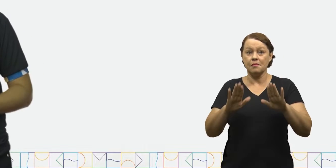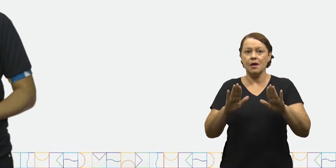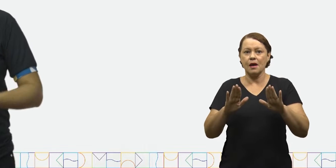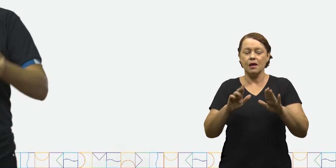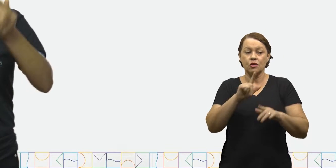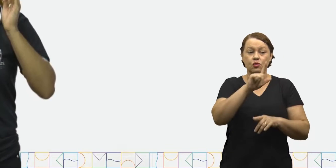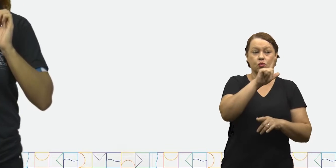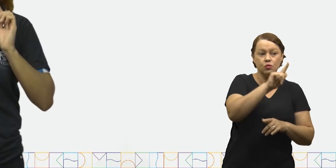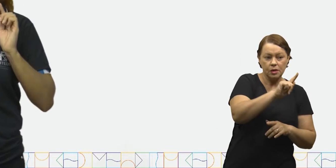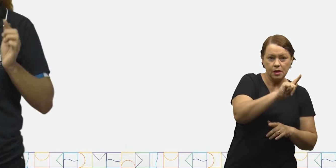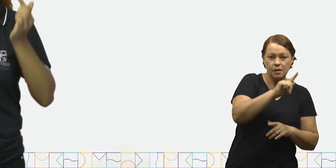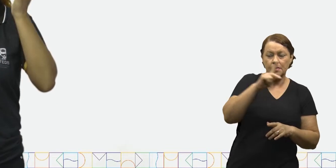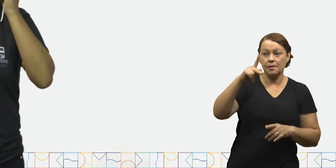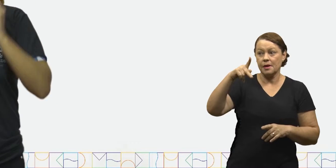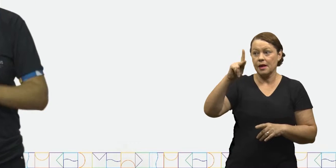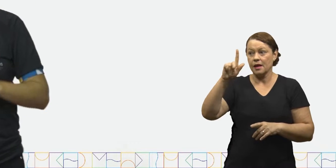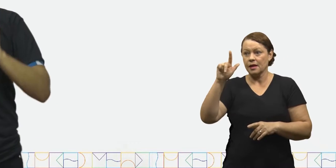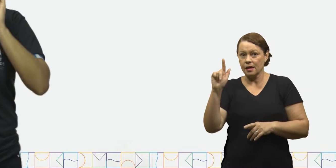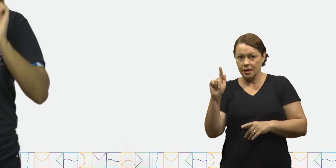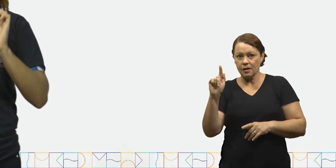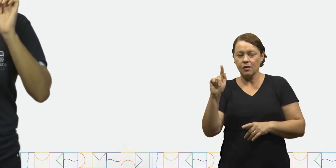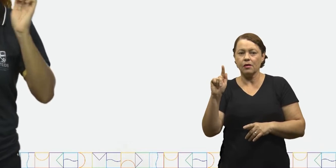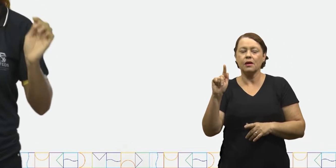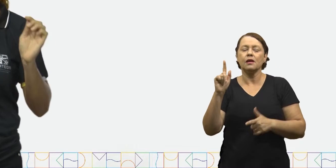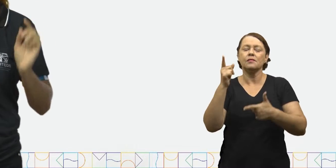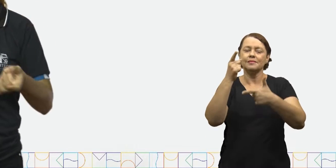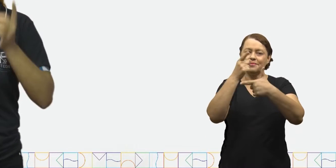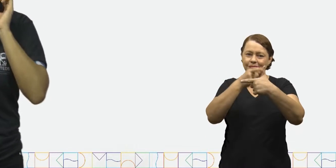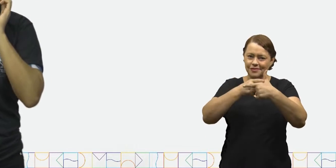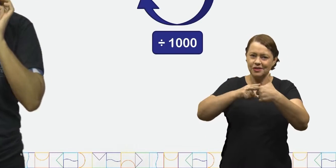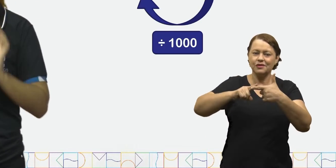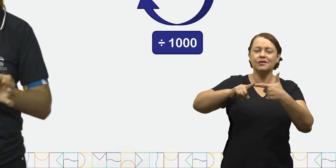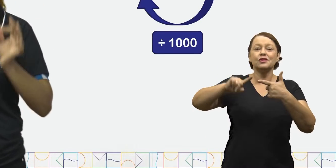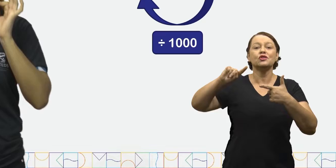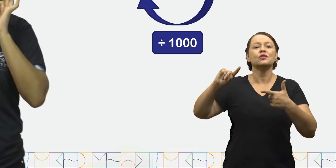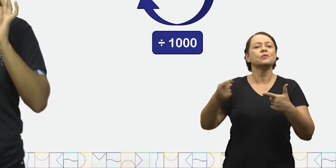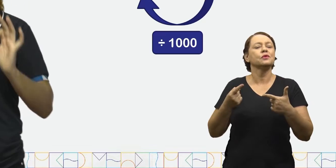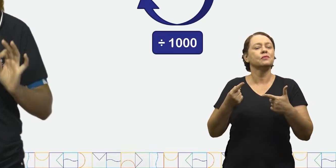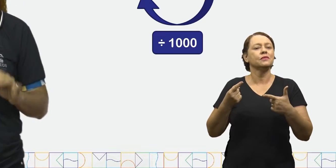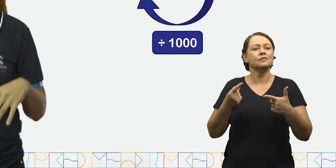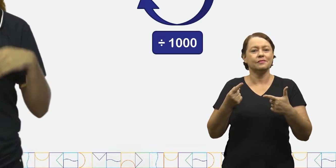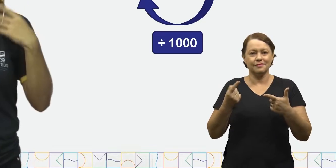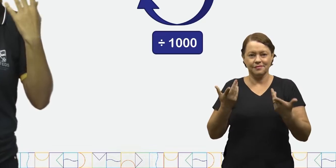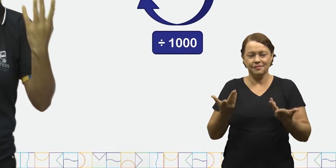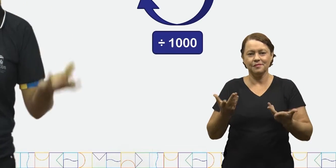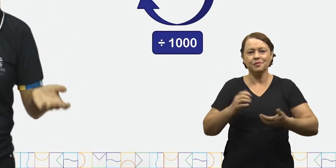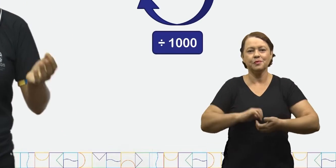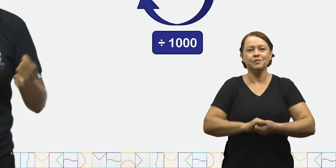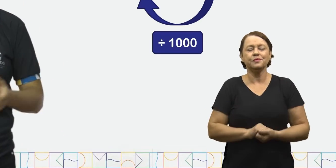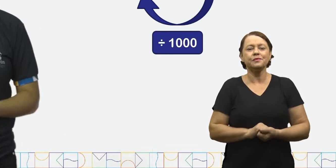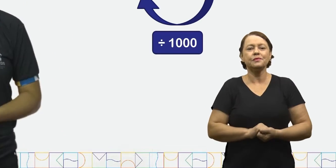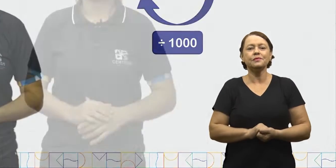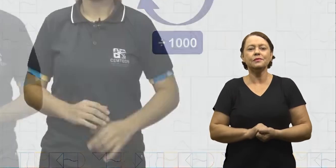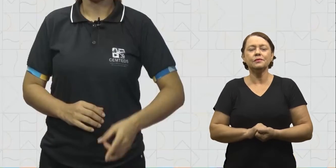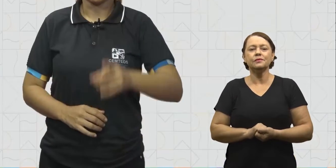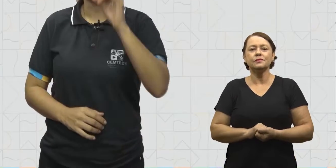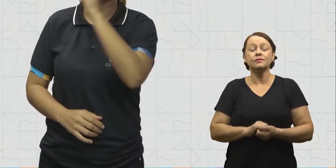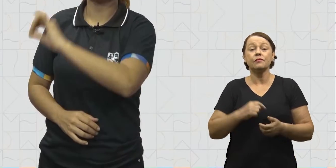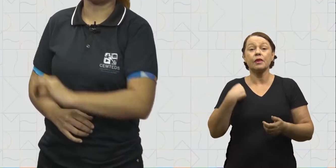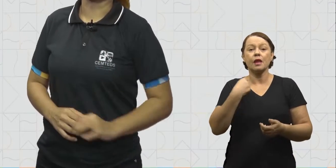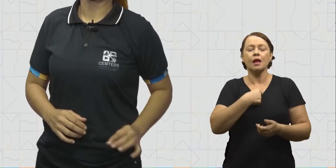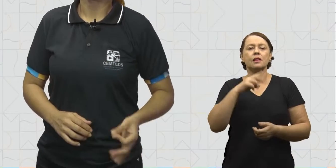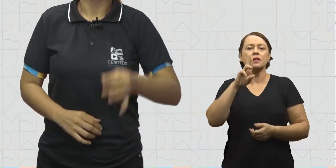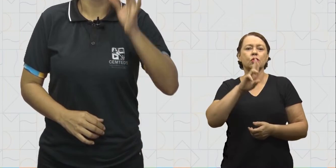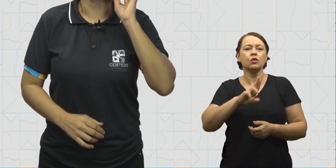1000. Já do grama para o quilo, devemos dividir por 1000.